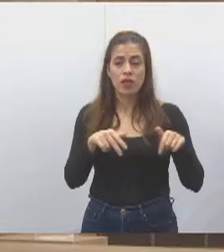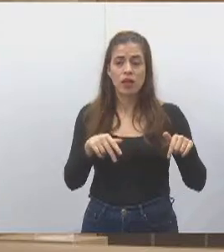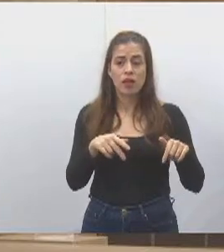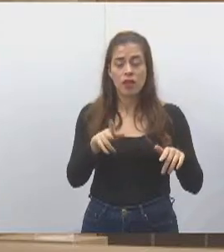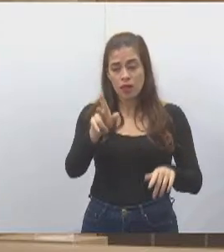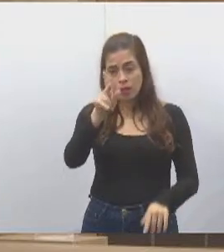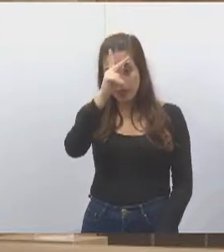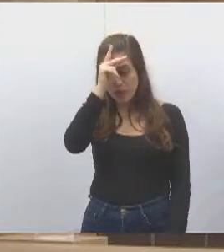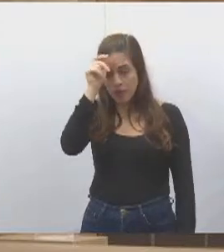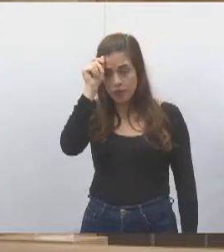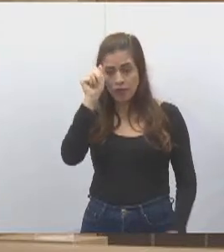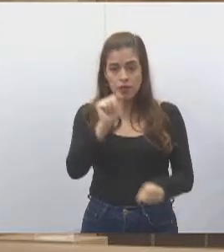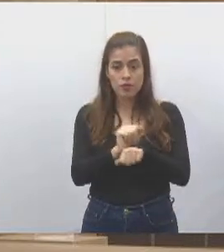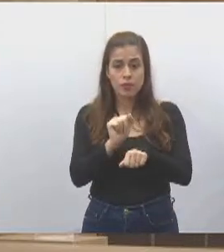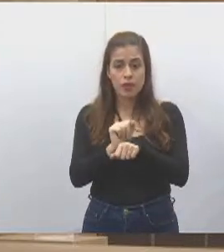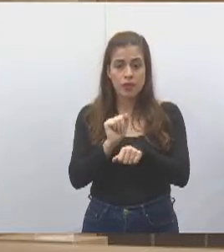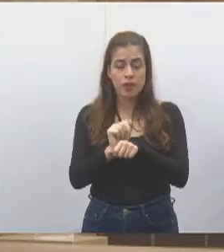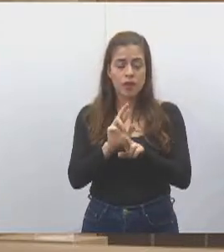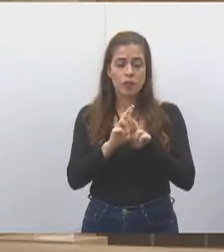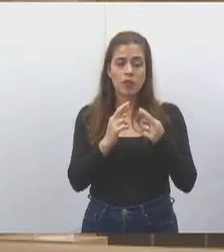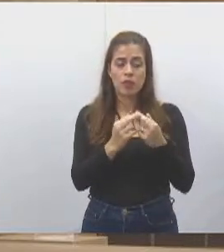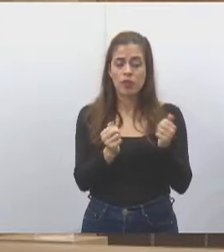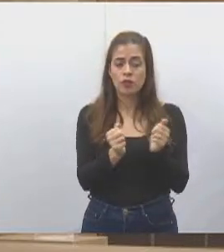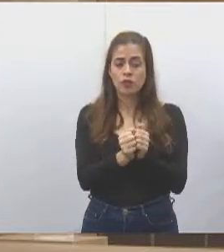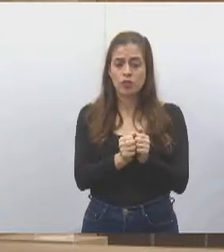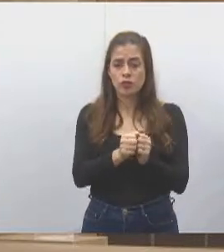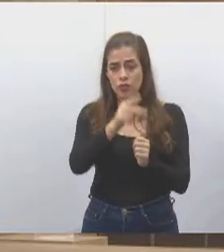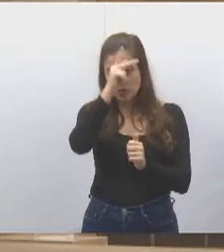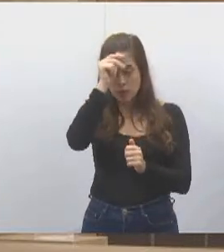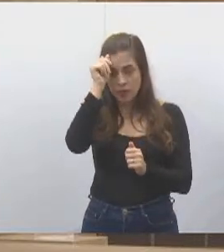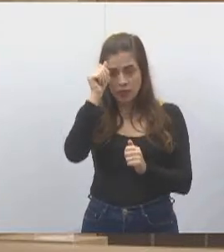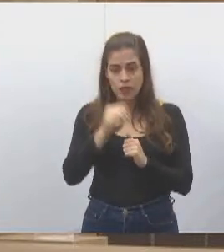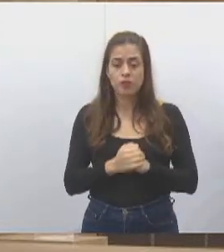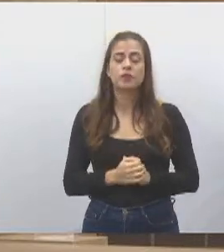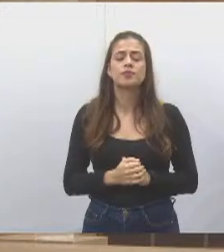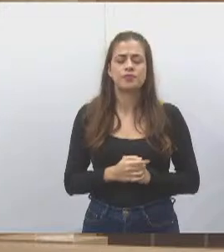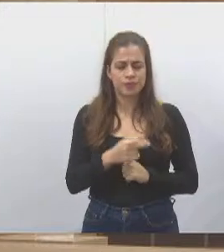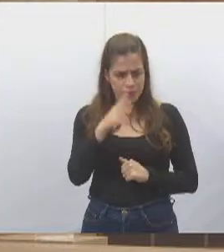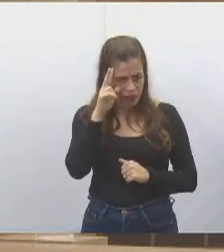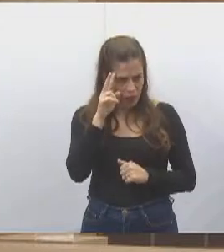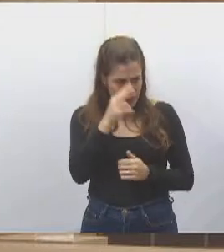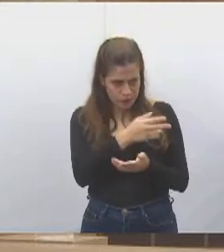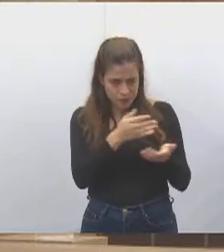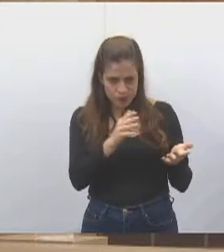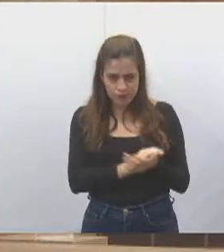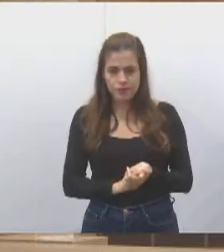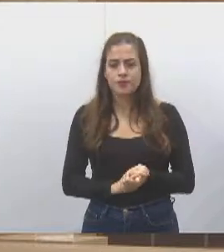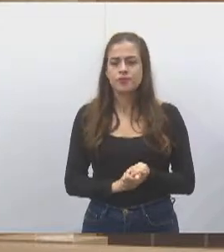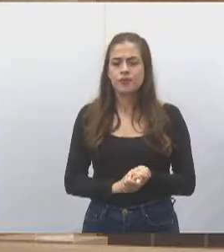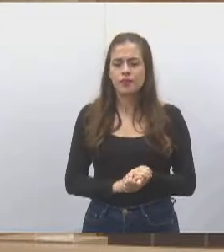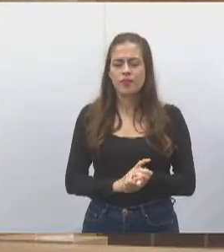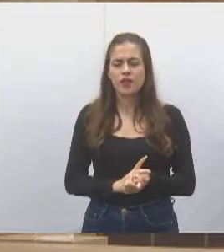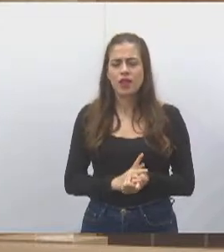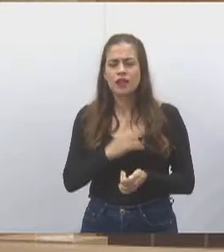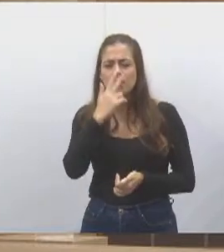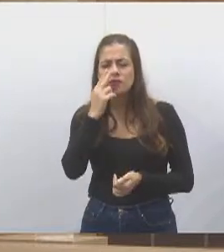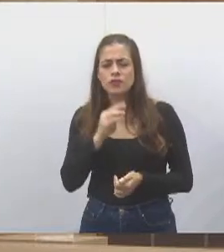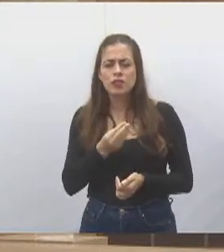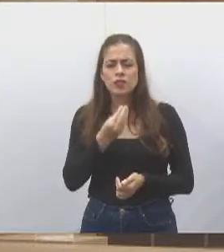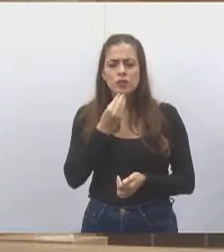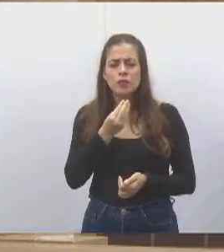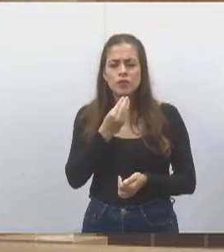prefeitura aguardando para uma reunião com o prefeito, né? Lembra aqui dos nossos amigos. Eu acho que tem que ser nessas